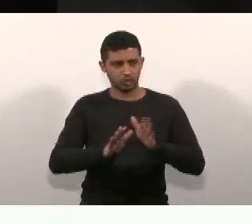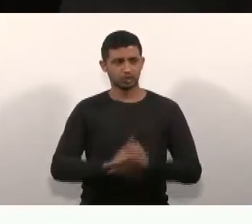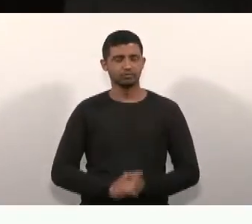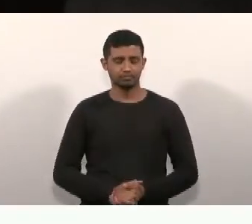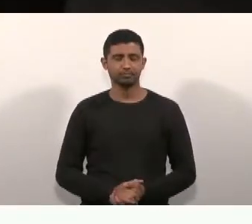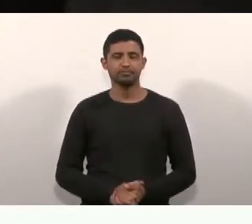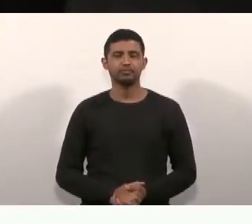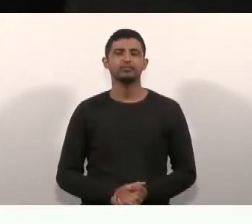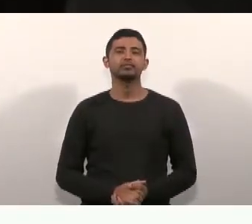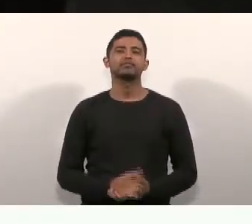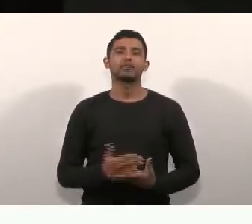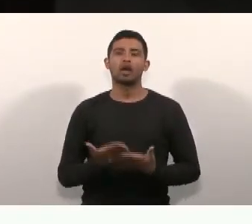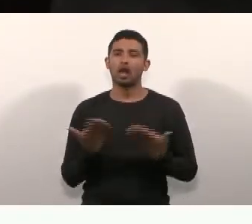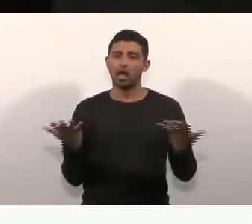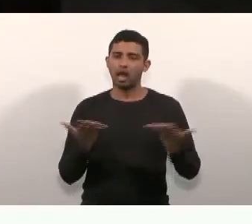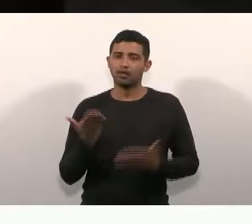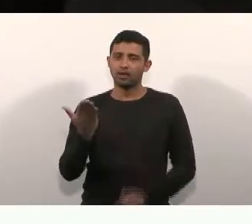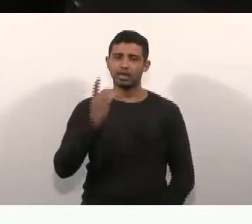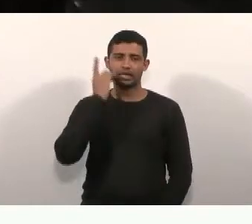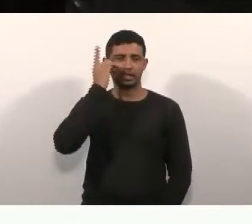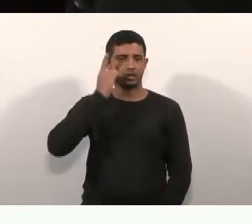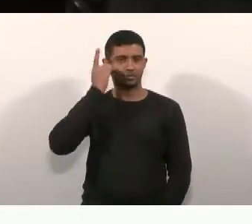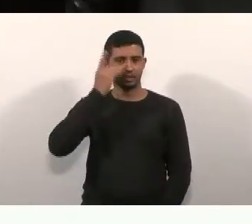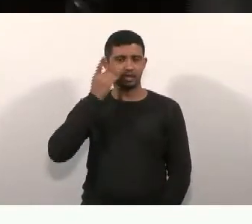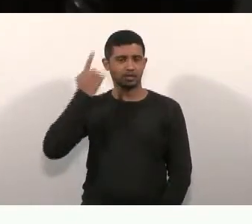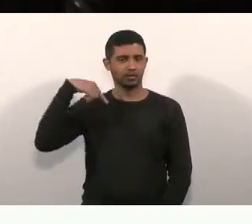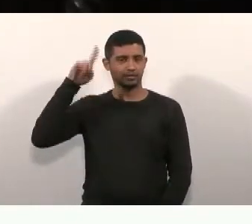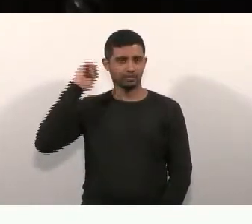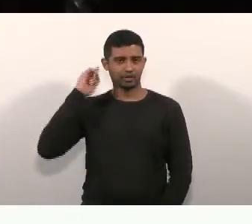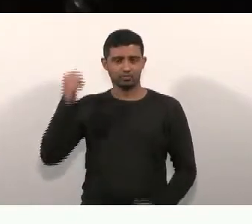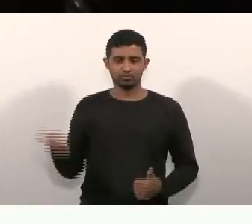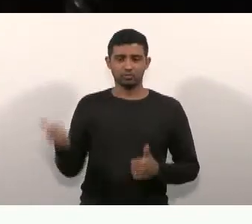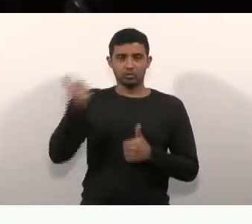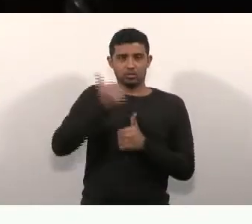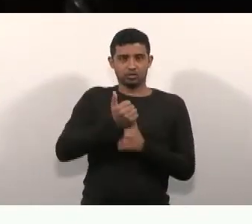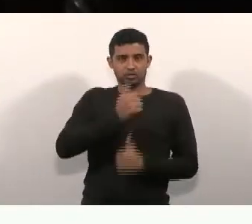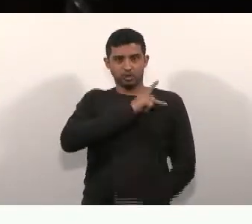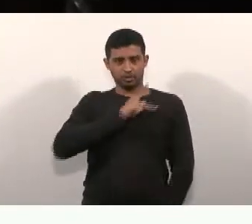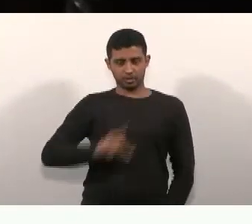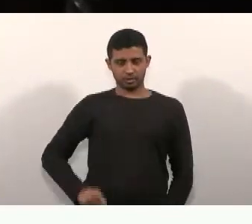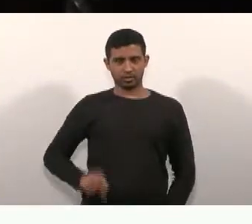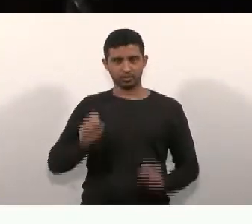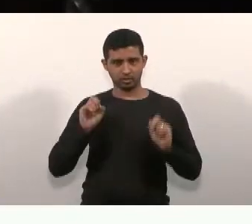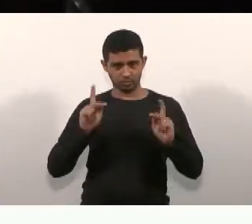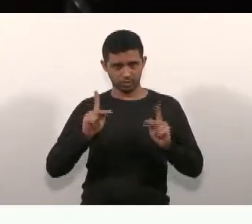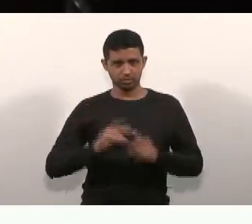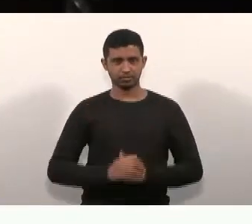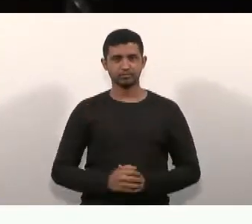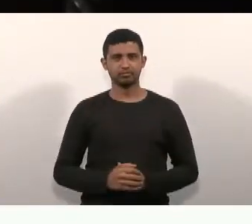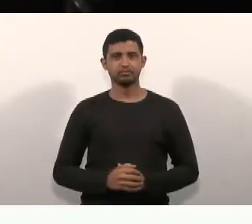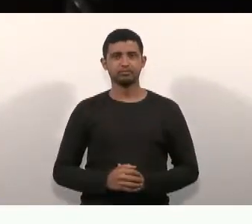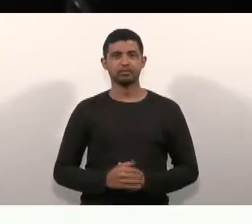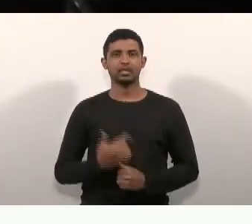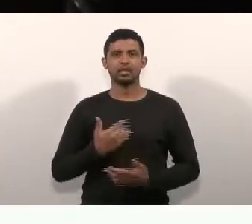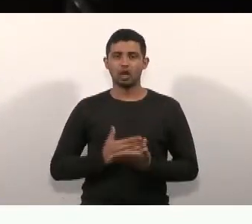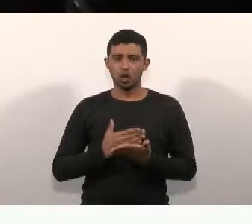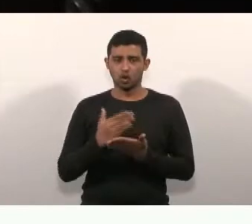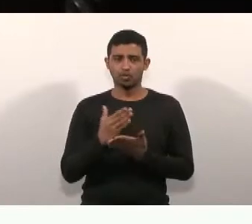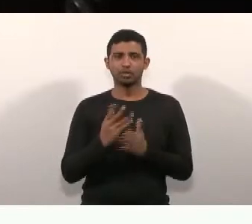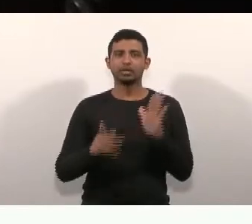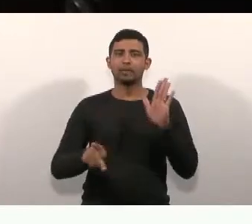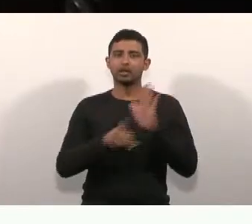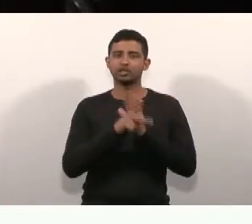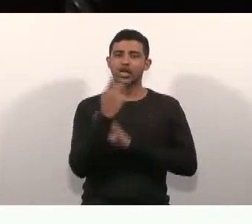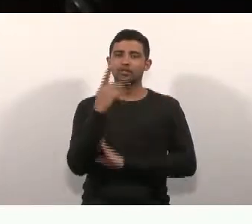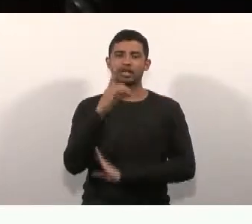eu vou pedir ao deputado Waldeck que possa assumir a presidência. Pois não, claro. E vou começar com os projetos